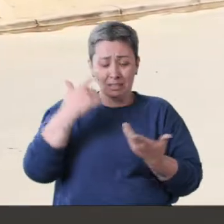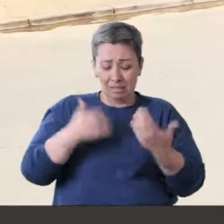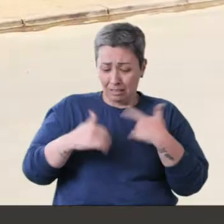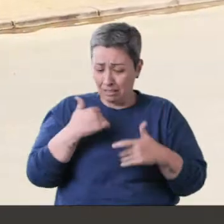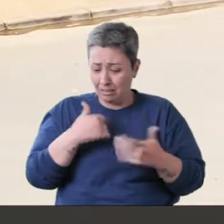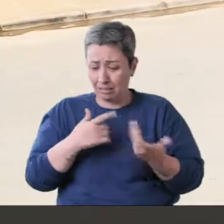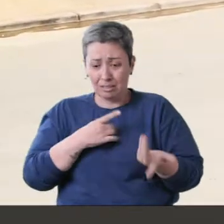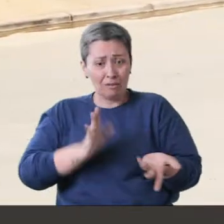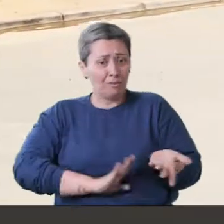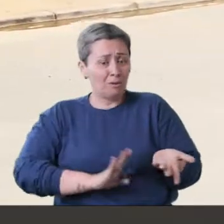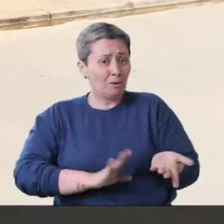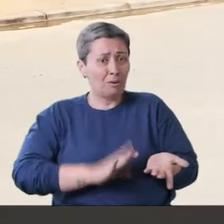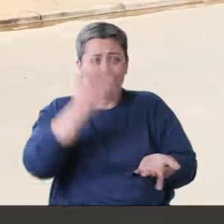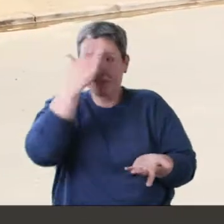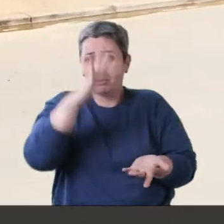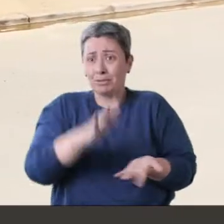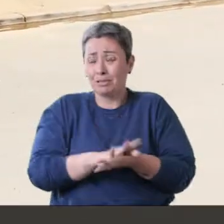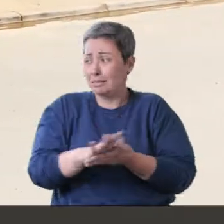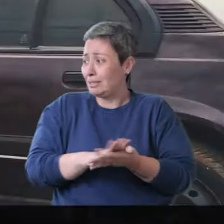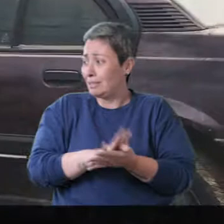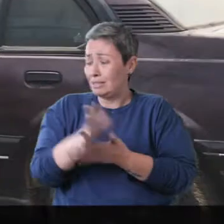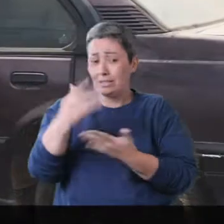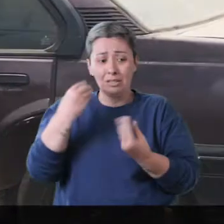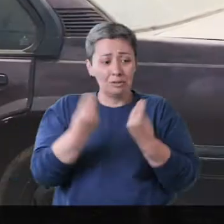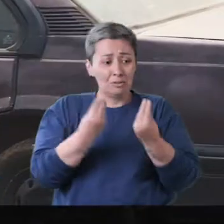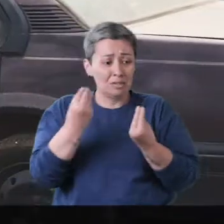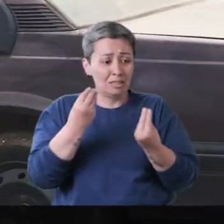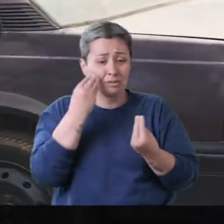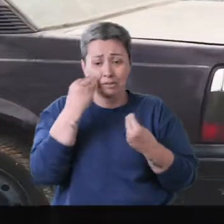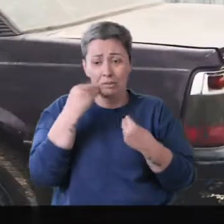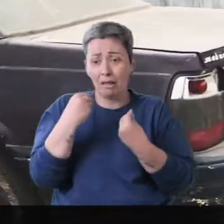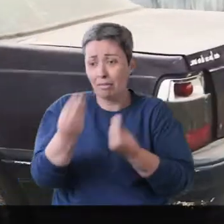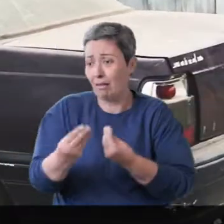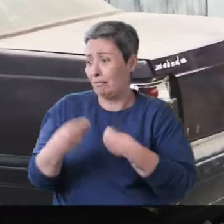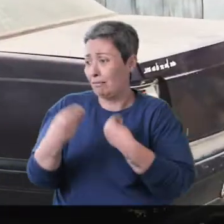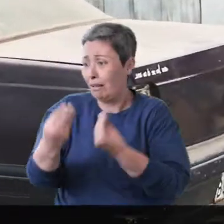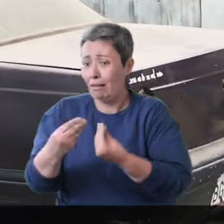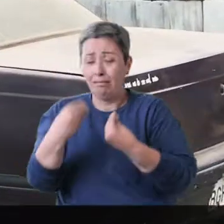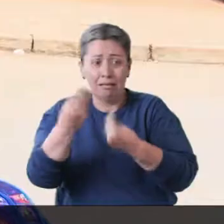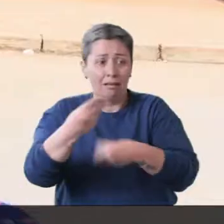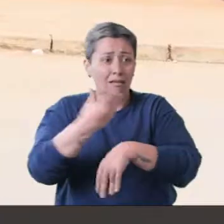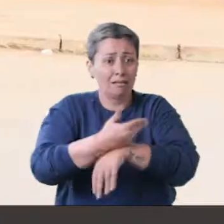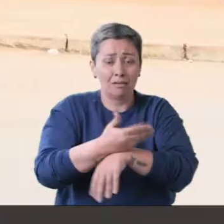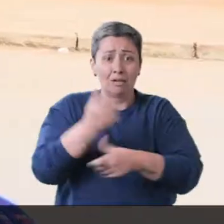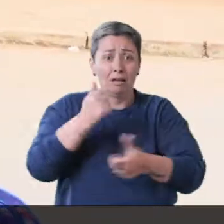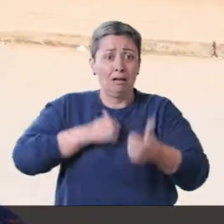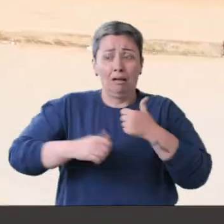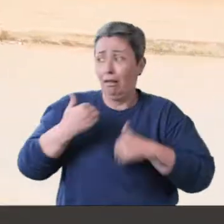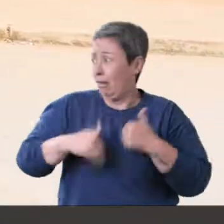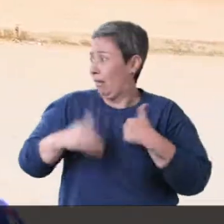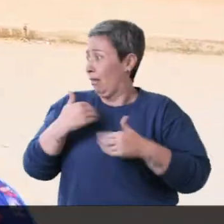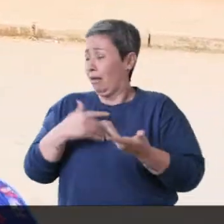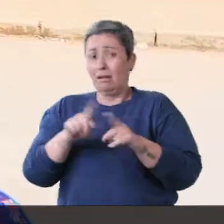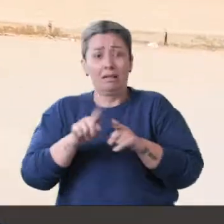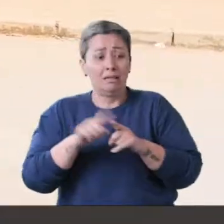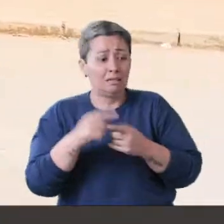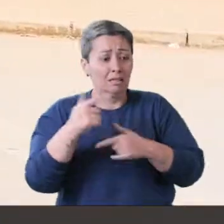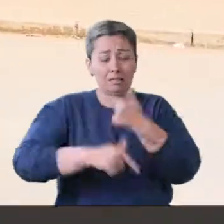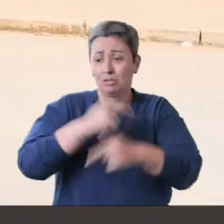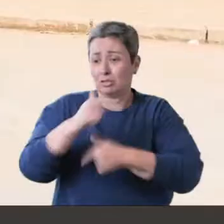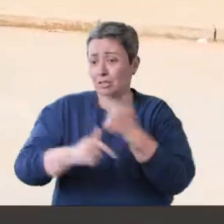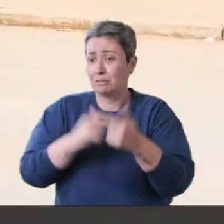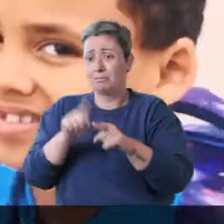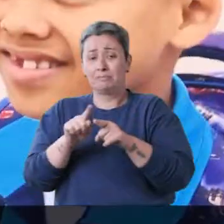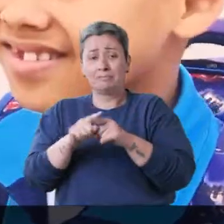que fazer, porque ele não sabia, quando ele estava com fome ele não pedia o que comer. Eu ficava oferecendo as coisas para ele. Eu fiquei tão desesperada porque